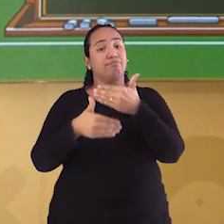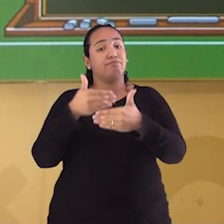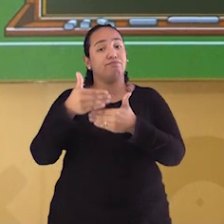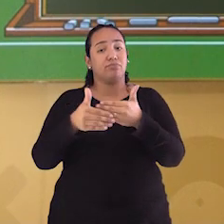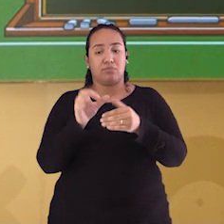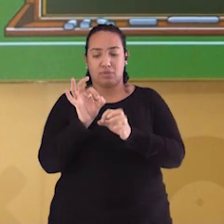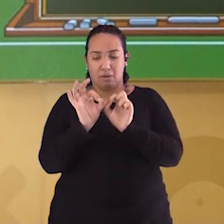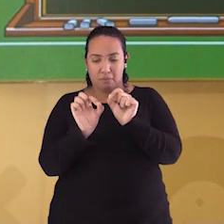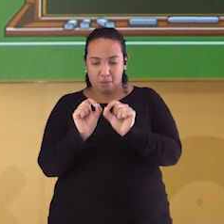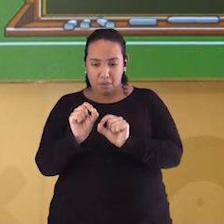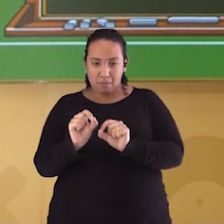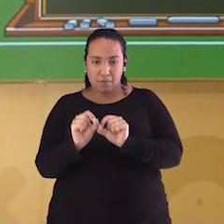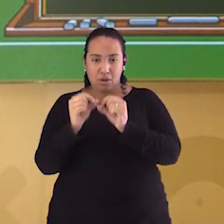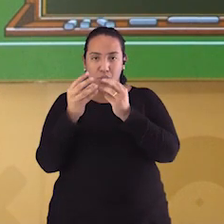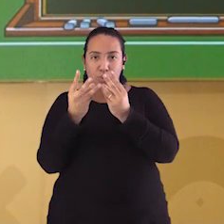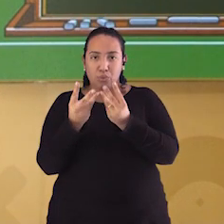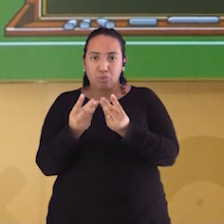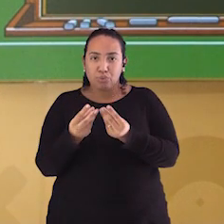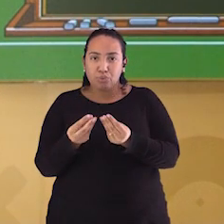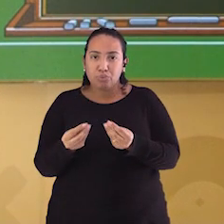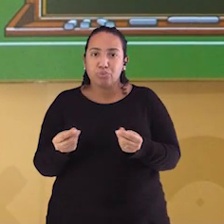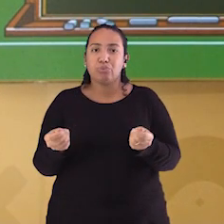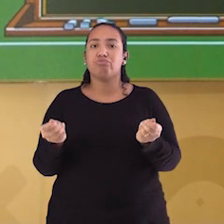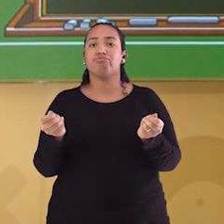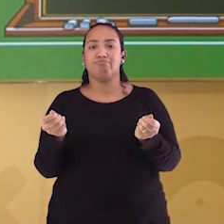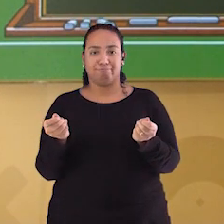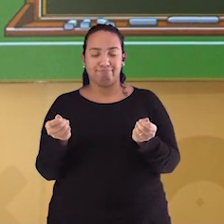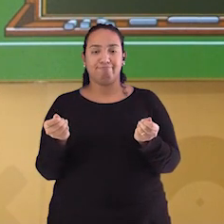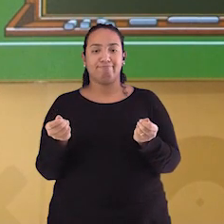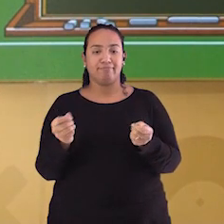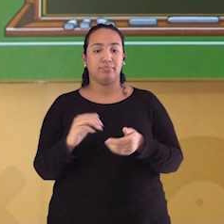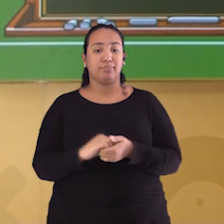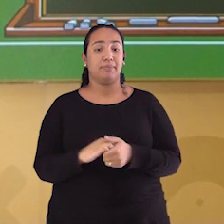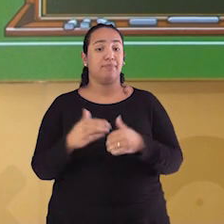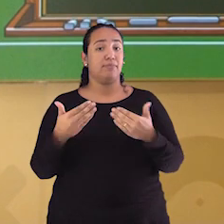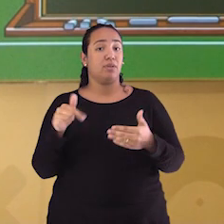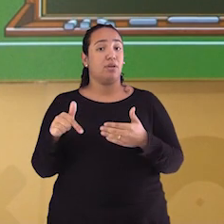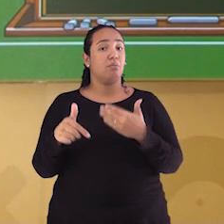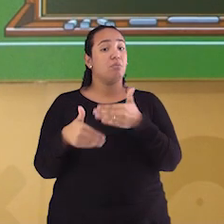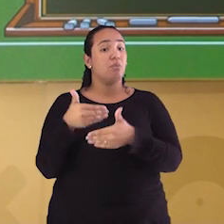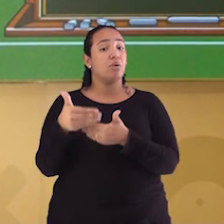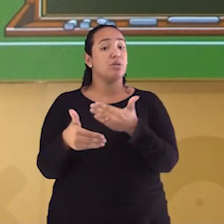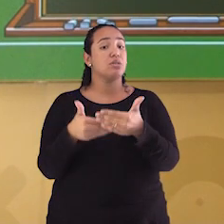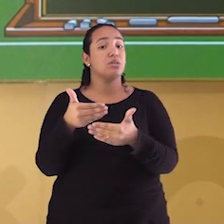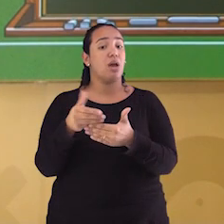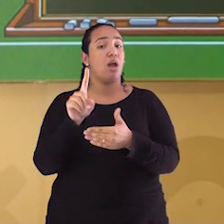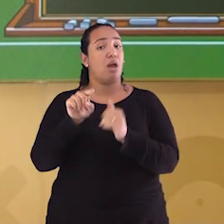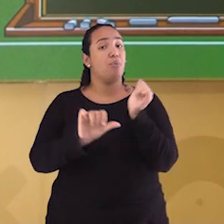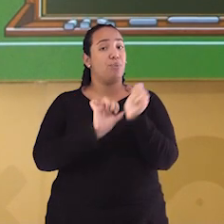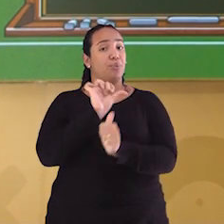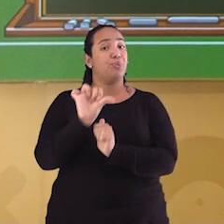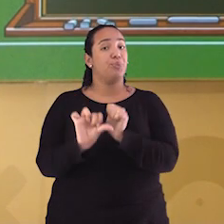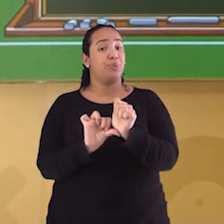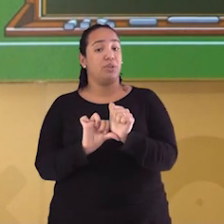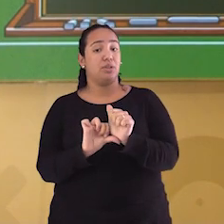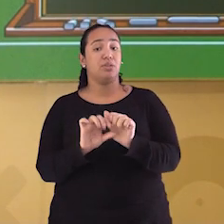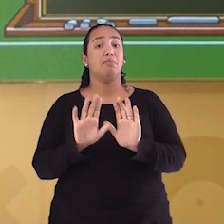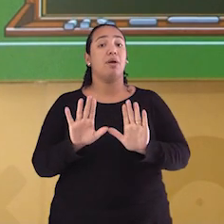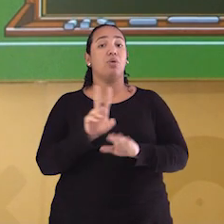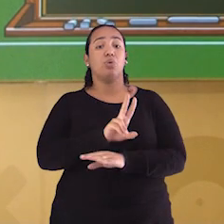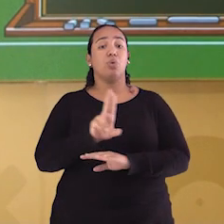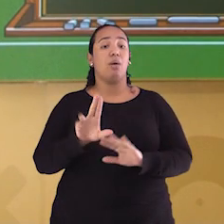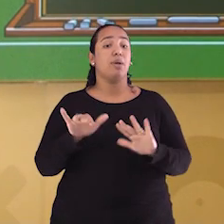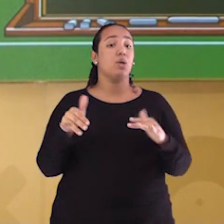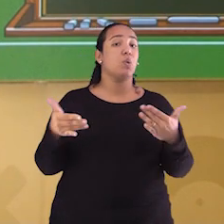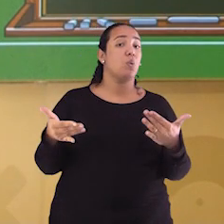tempo, essas bolinhas elas iam diminuindo de tamanho. Esse fenômeno é uma mudança de estado